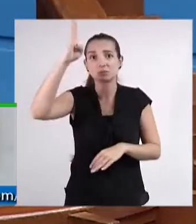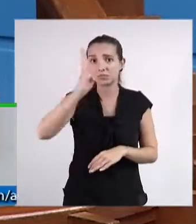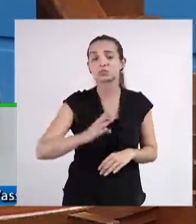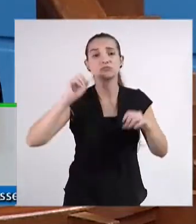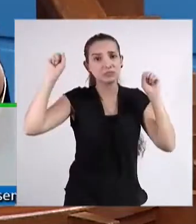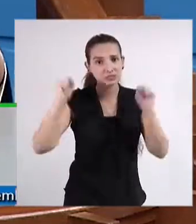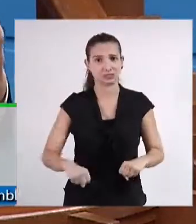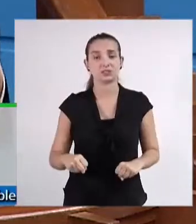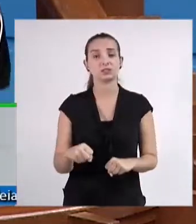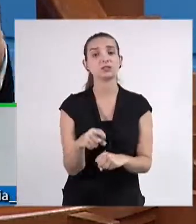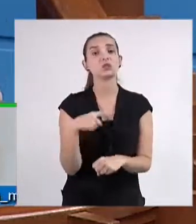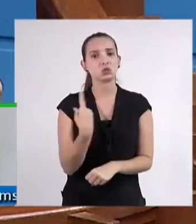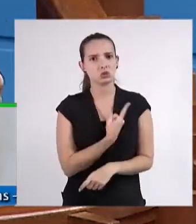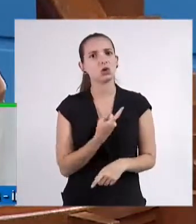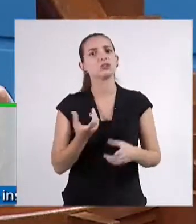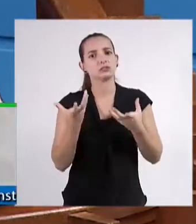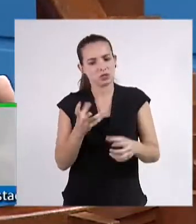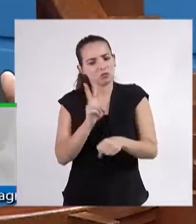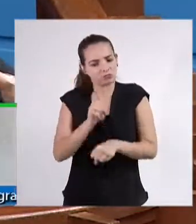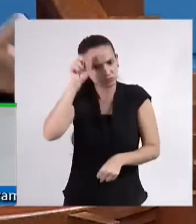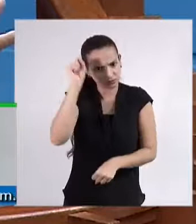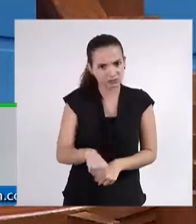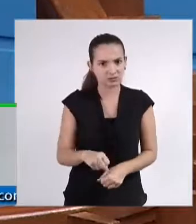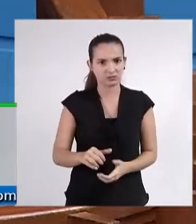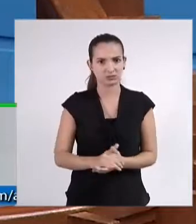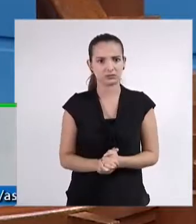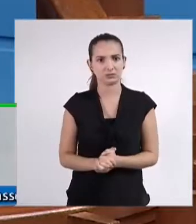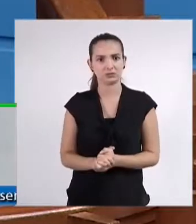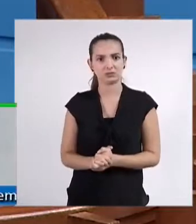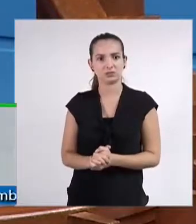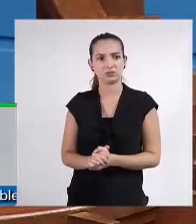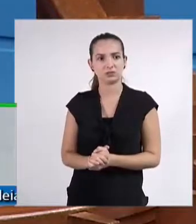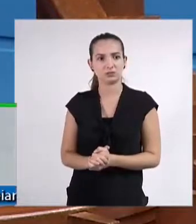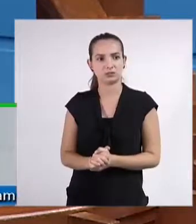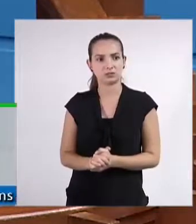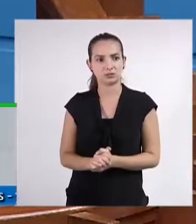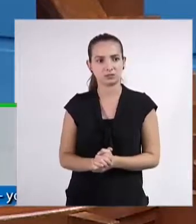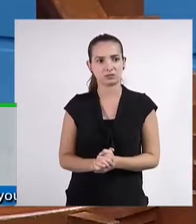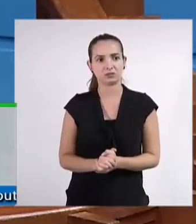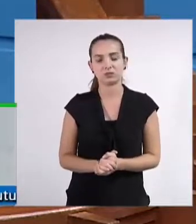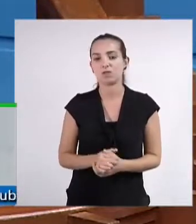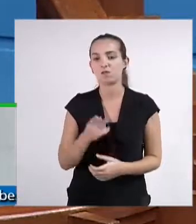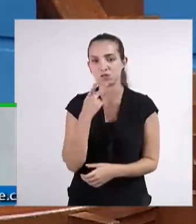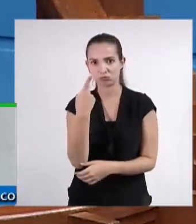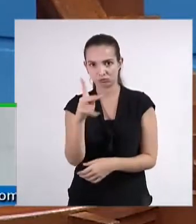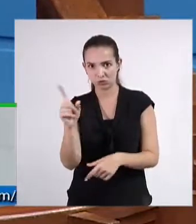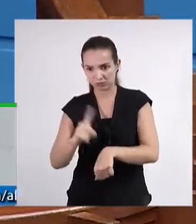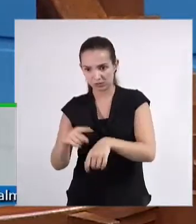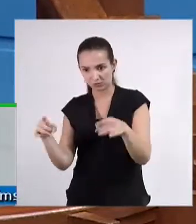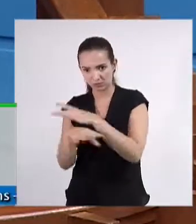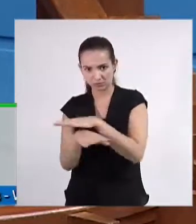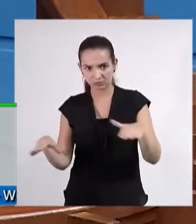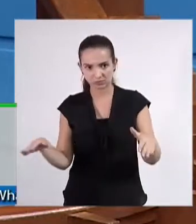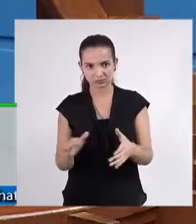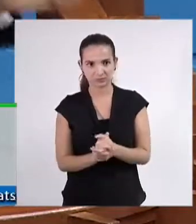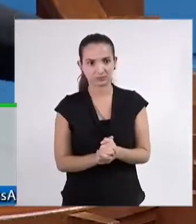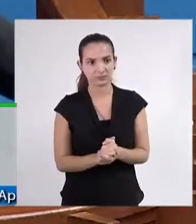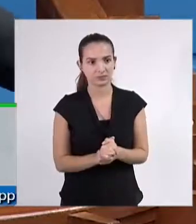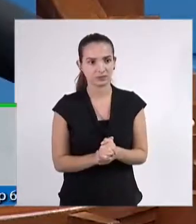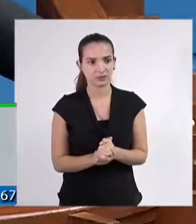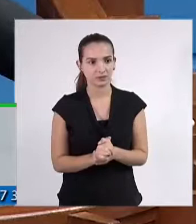fazer ingerência aqui sobre isso. Terminado o vosso tempo, nobre deputado. Está terminado. Já terminou? Tempo. Já, sim,